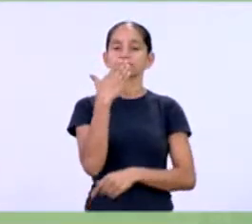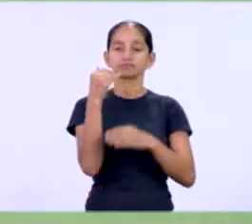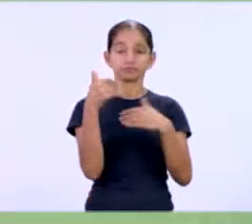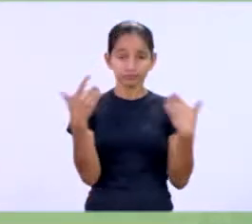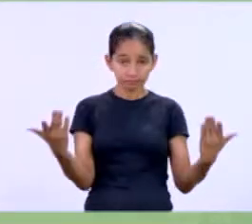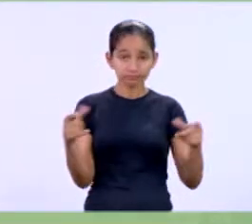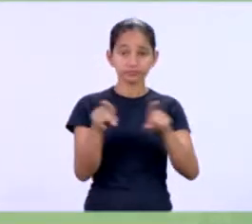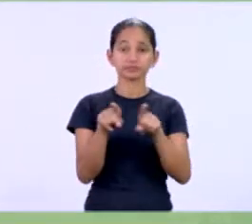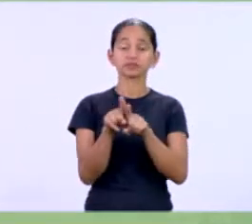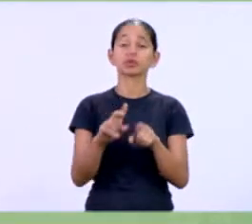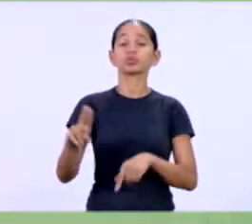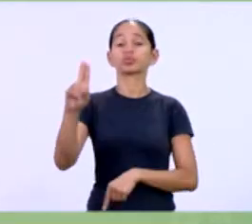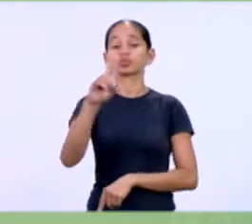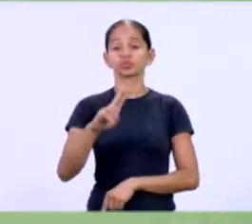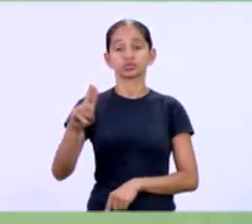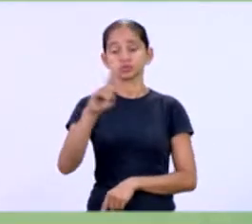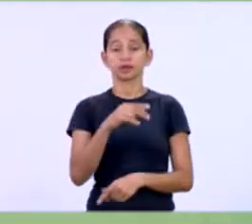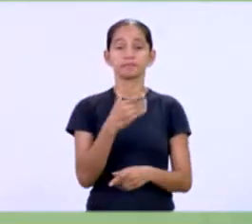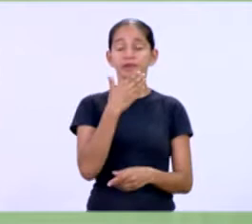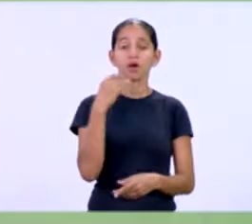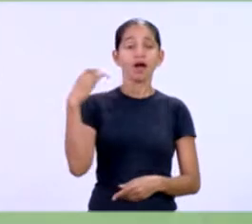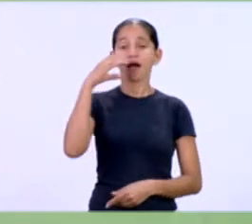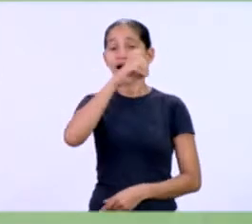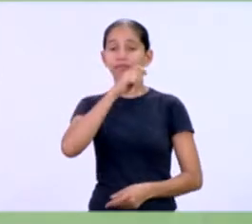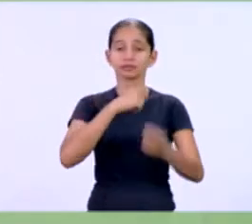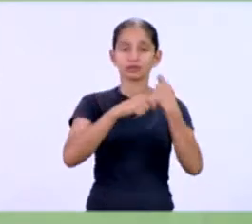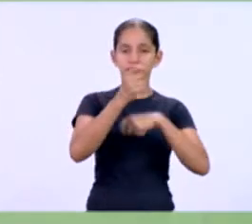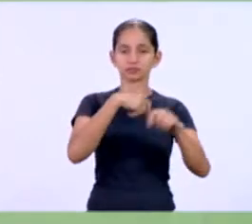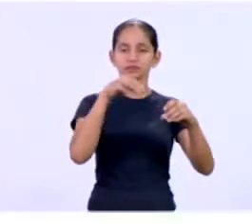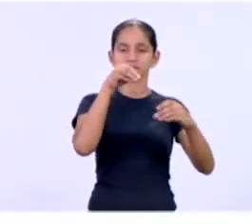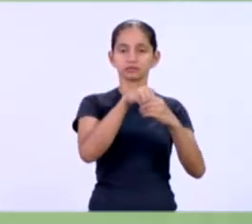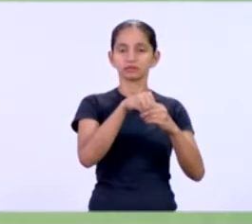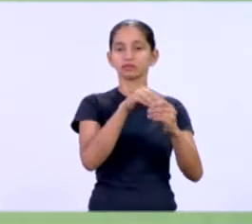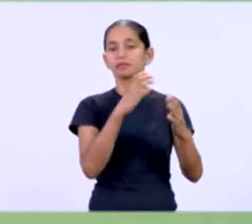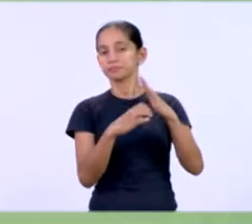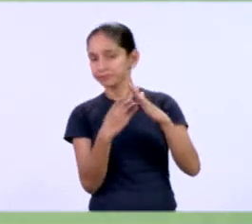utilizar conceitos para a melhor prática da administração.